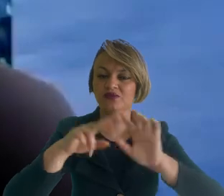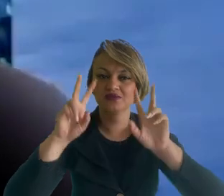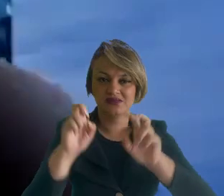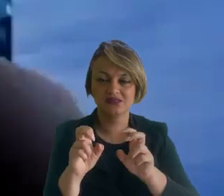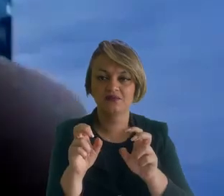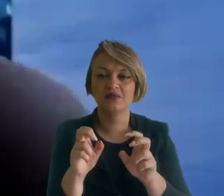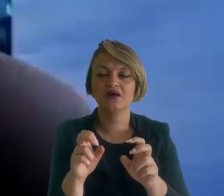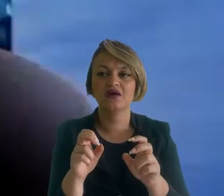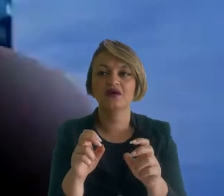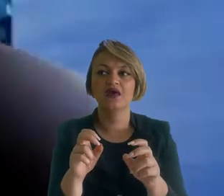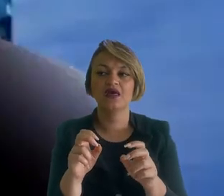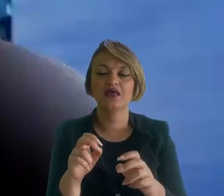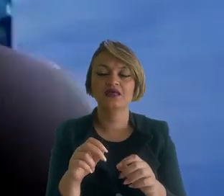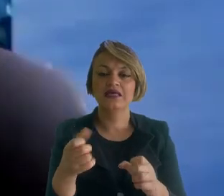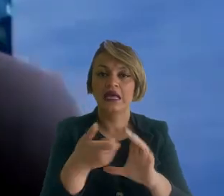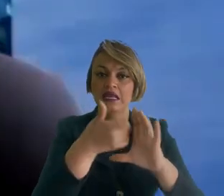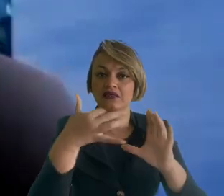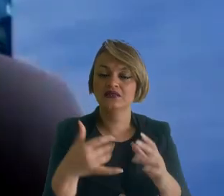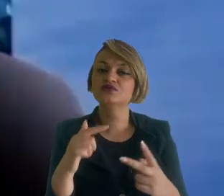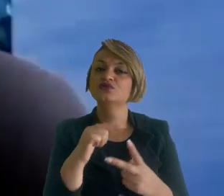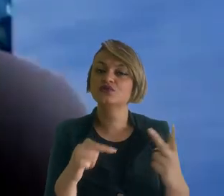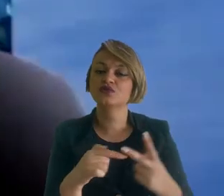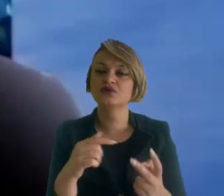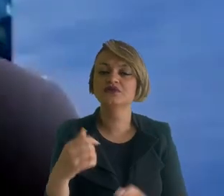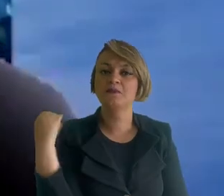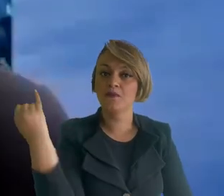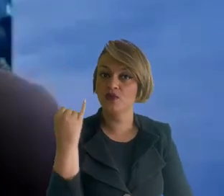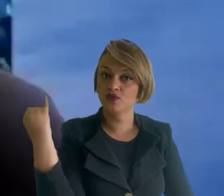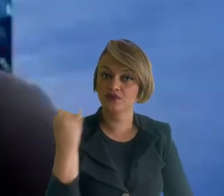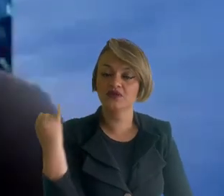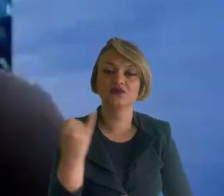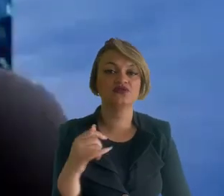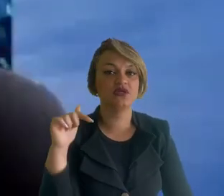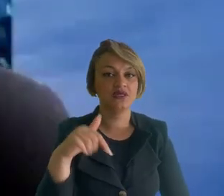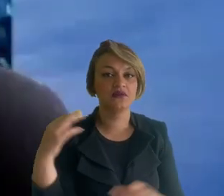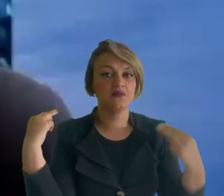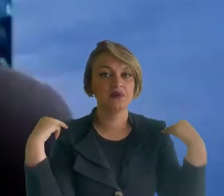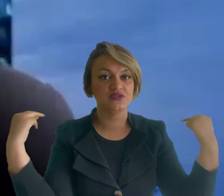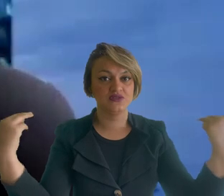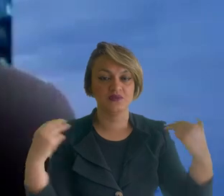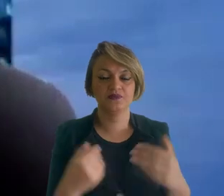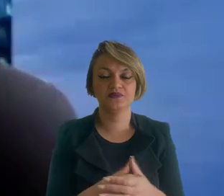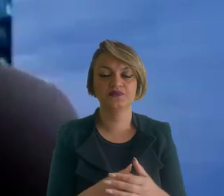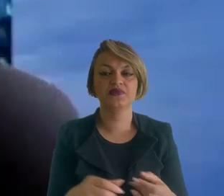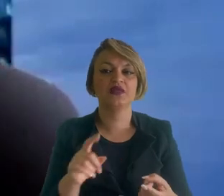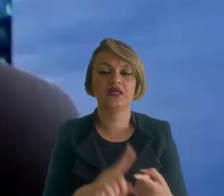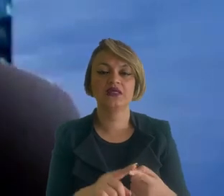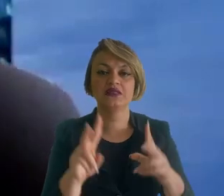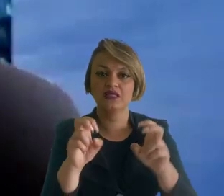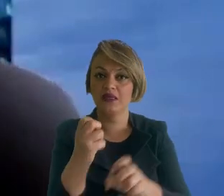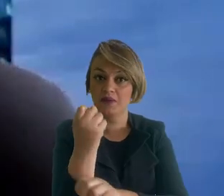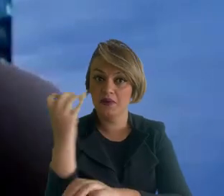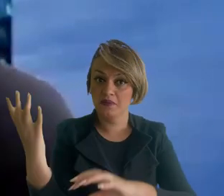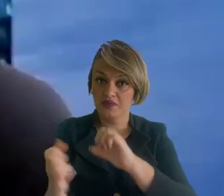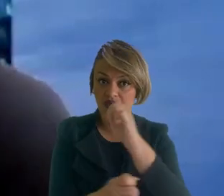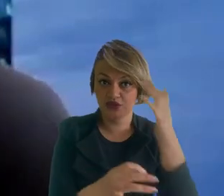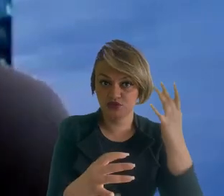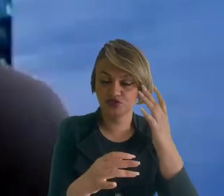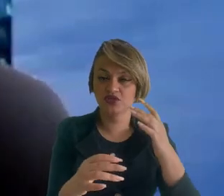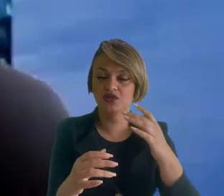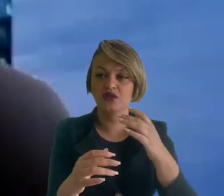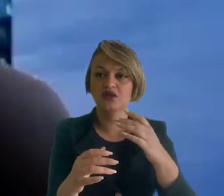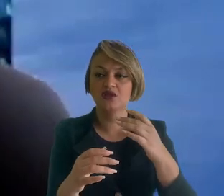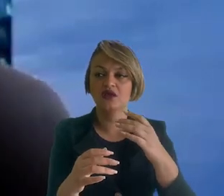civil em dois aspectos que são bastante caros ao magistrado Federal a questão ambiental que